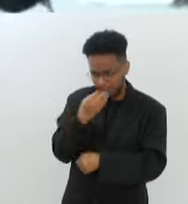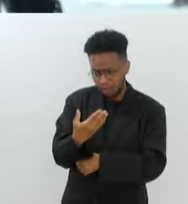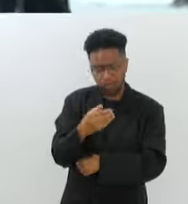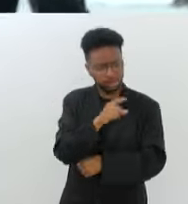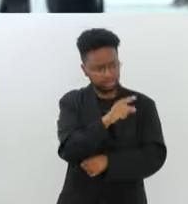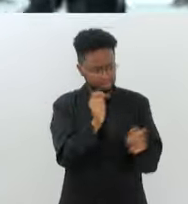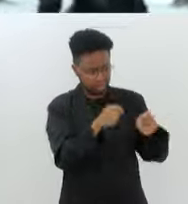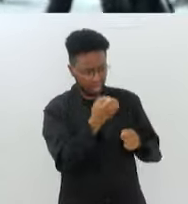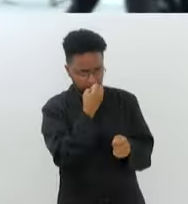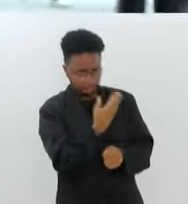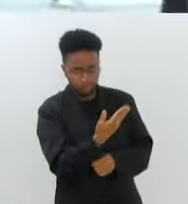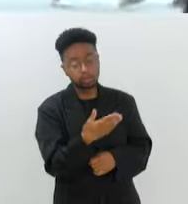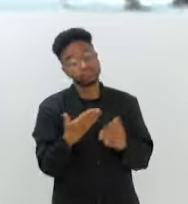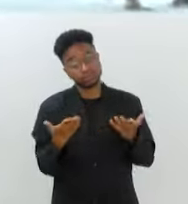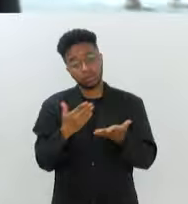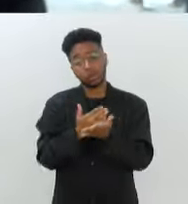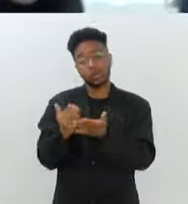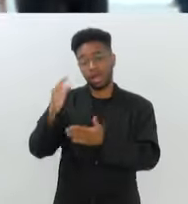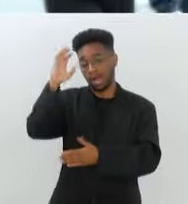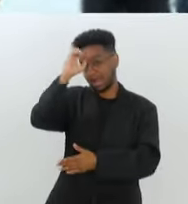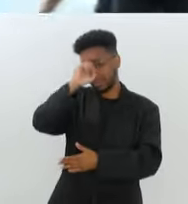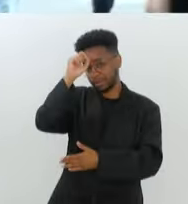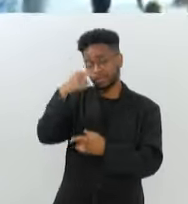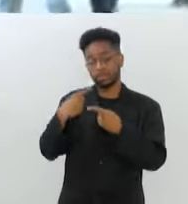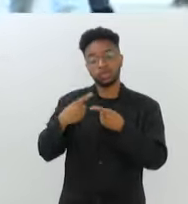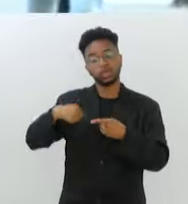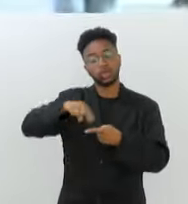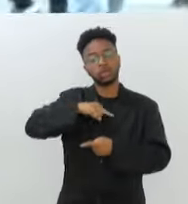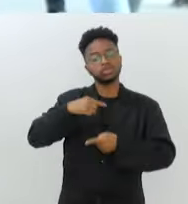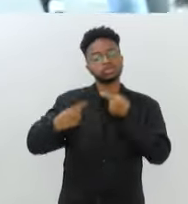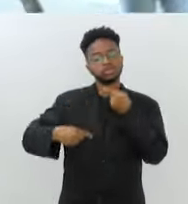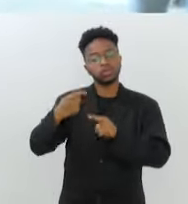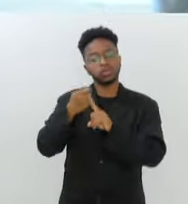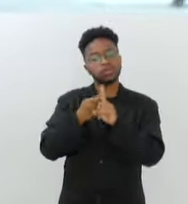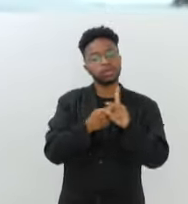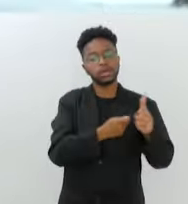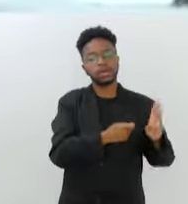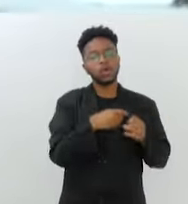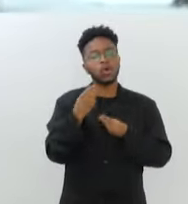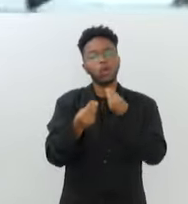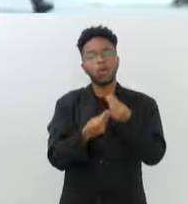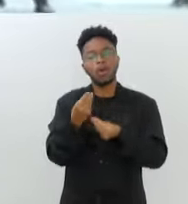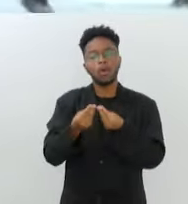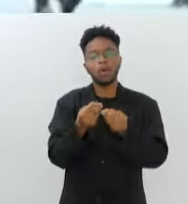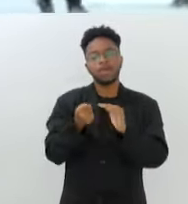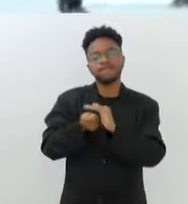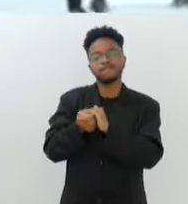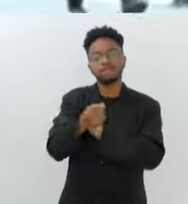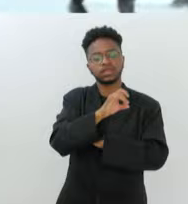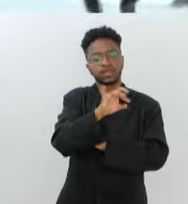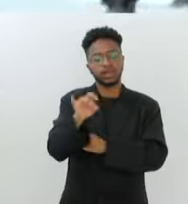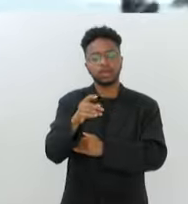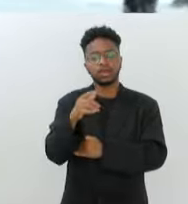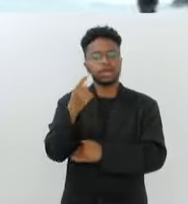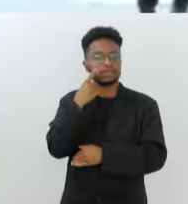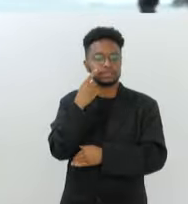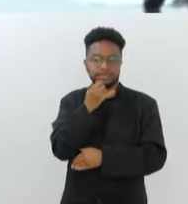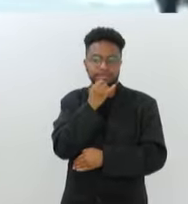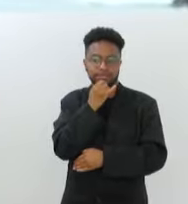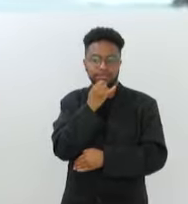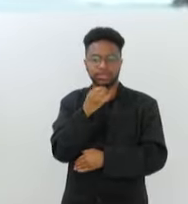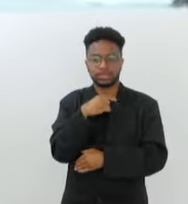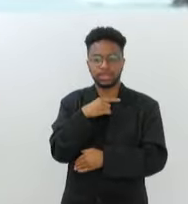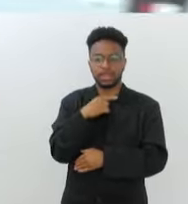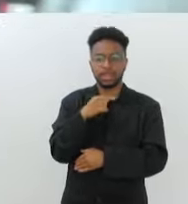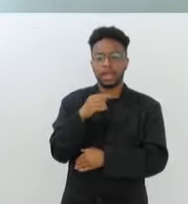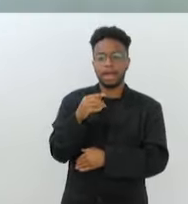por diante. Então, com isso, eles vão aprendendo. A gente para discutir uma vez por mês como é que está o investimento de cada um. Ah, esse mês a bolsa subiu, então tem um que é mais agressivo.